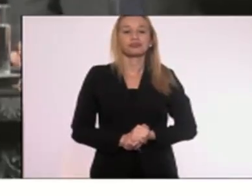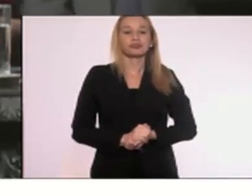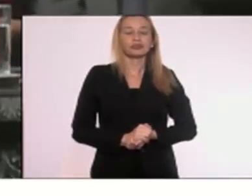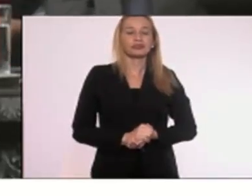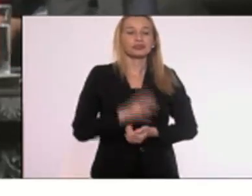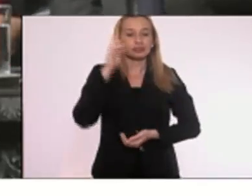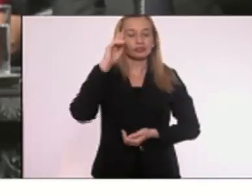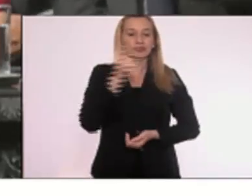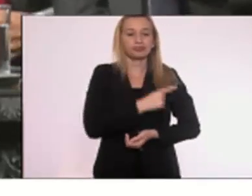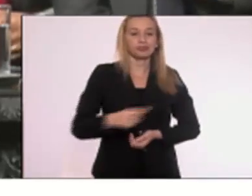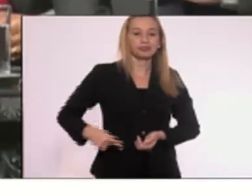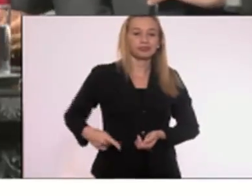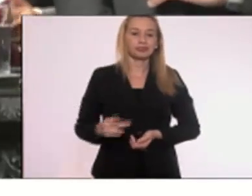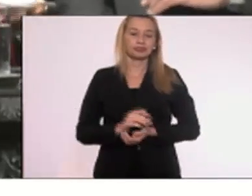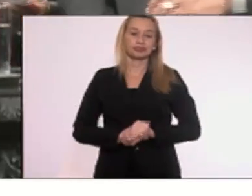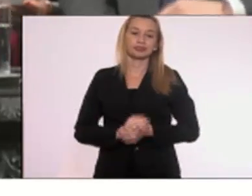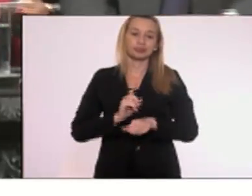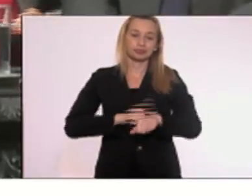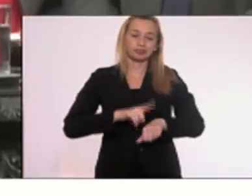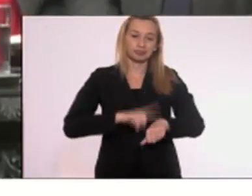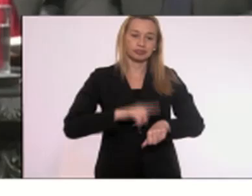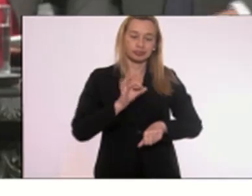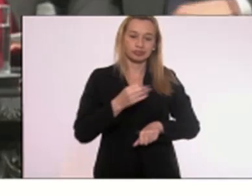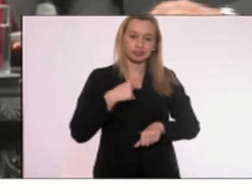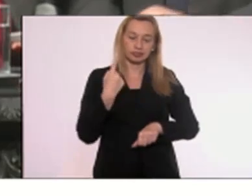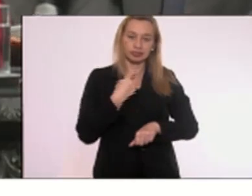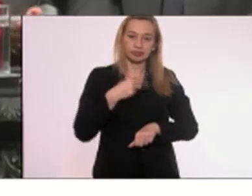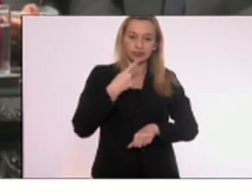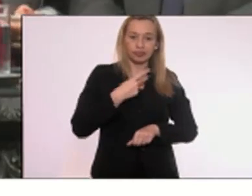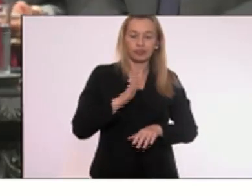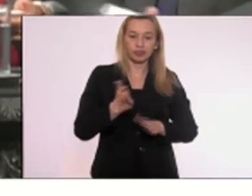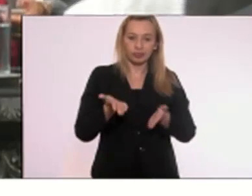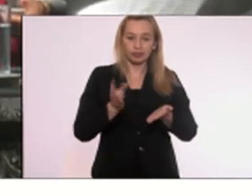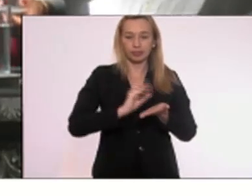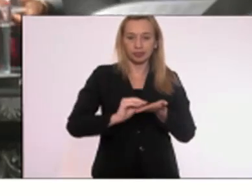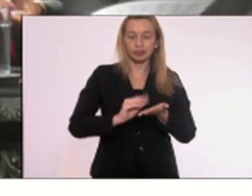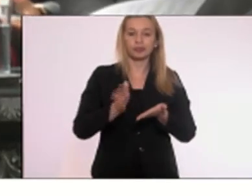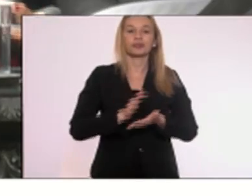Sim, senhor presidente. Momento oportuno, vamos falar. É o último da pauta.